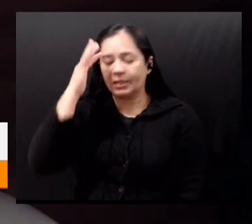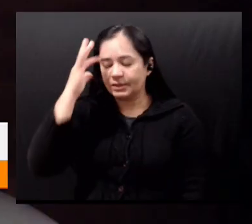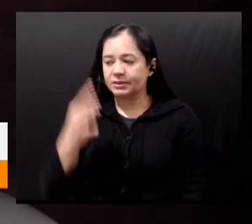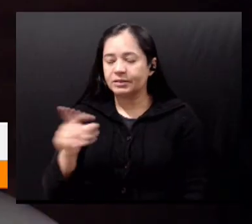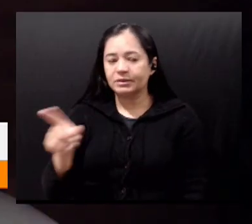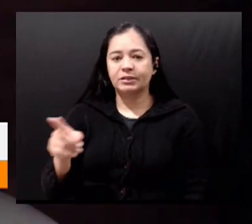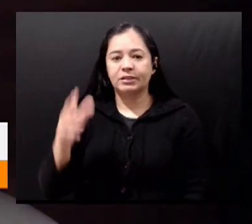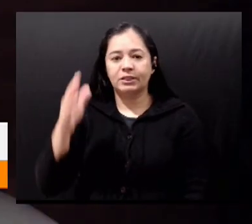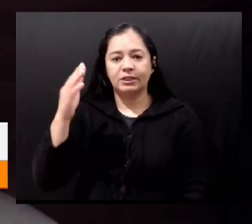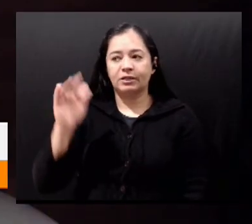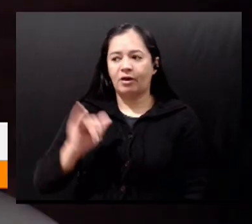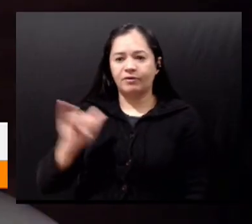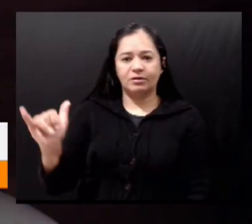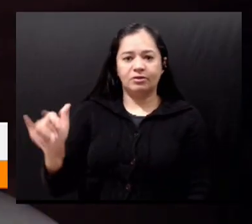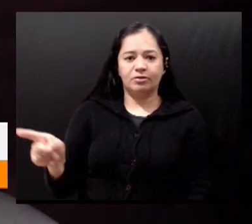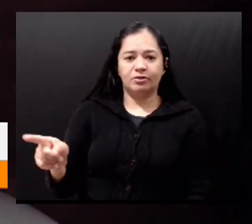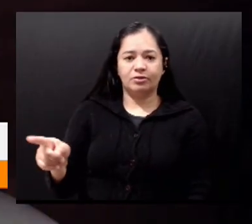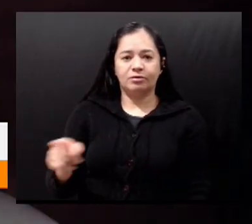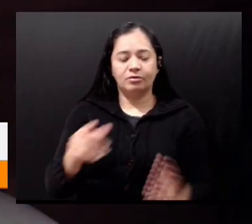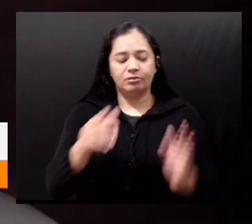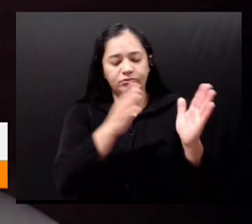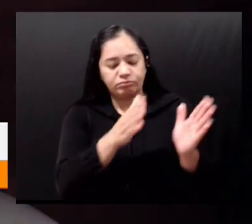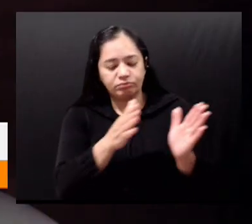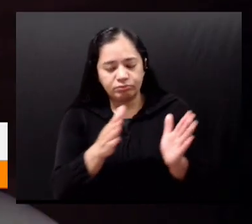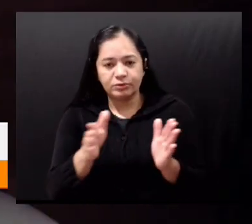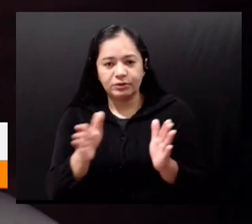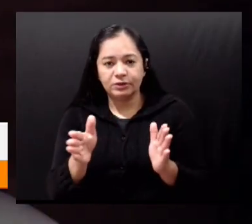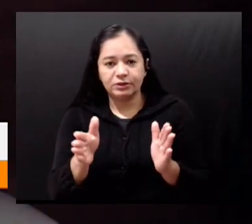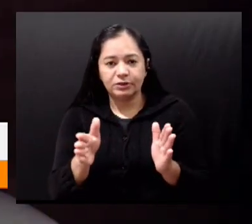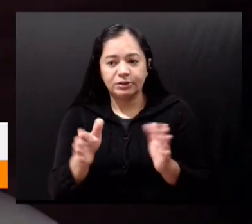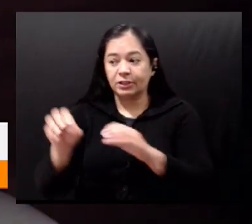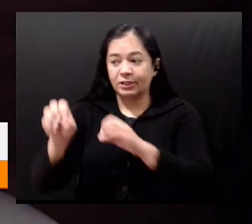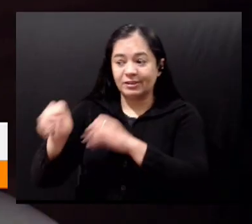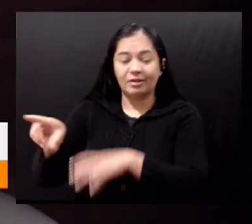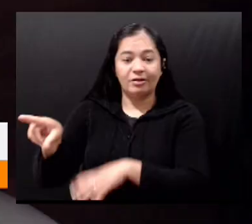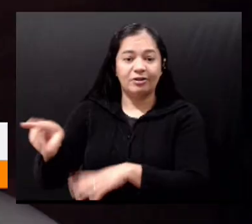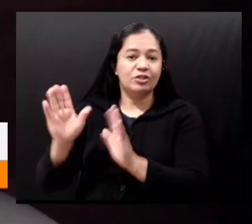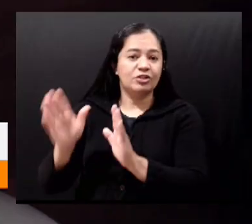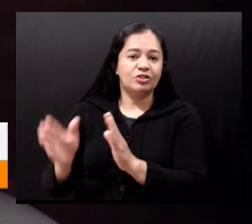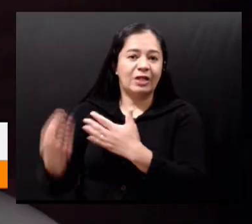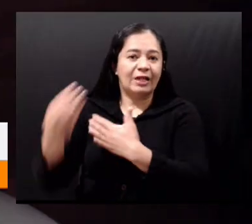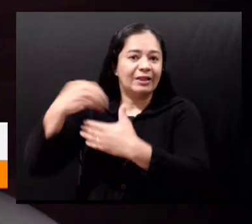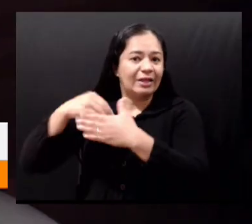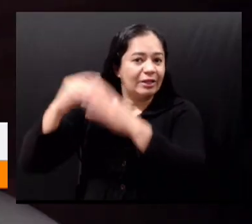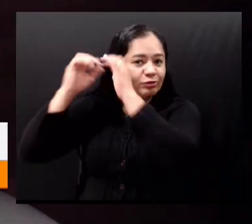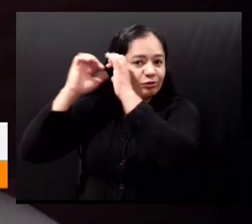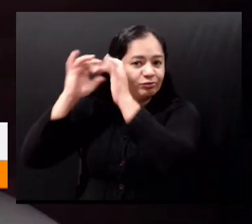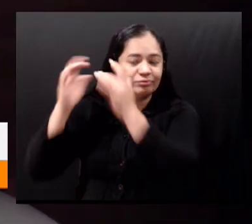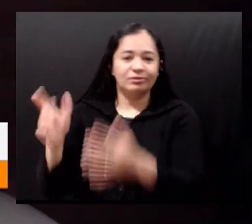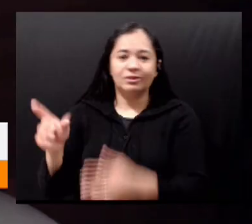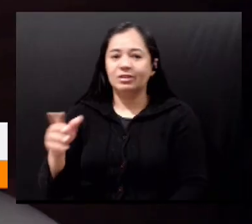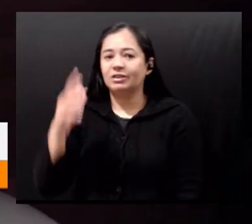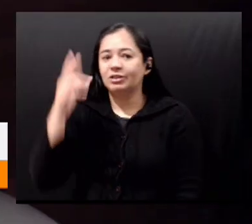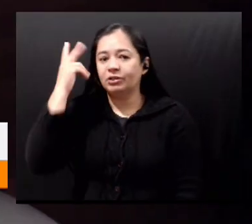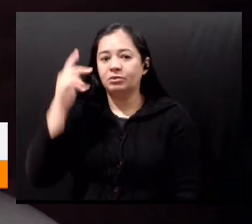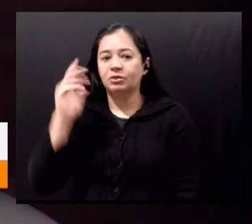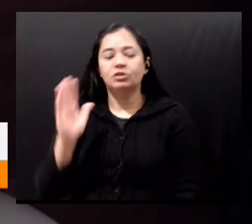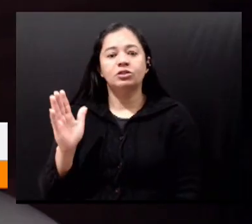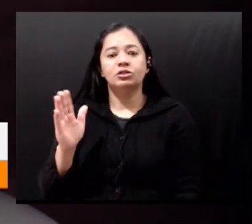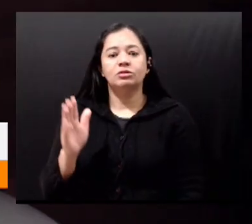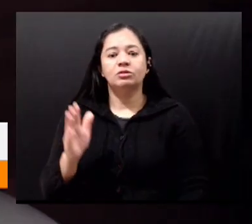disso, o procedimento que ele foi Uhum. ensinado já estava na cabeça dele. Então, ele automaticamente colocou o procedimento